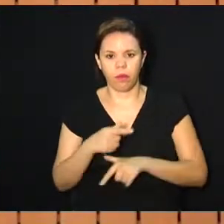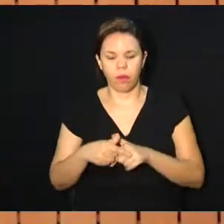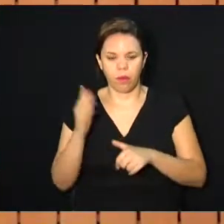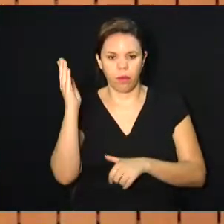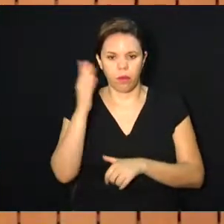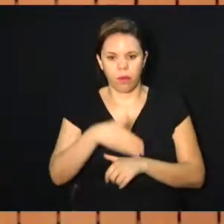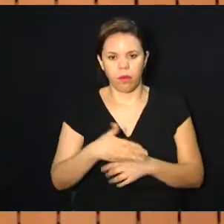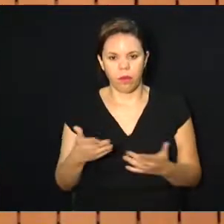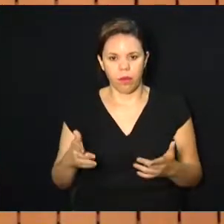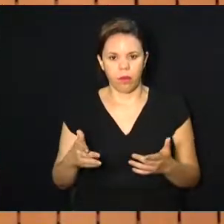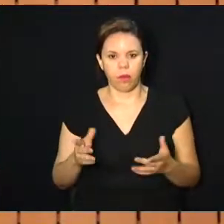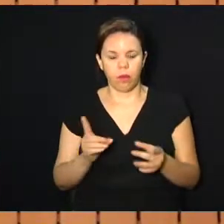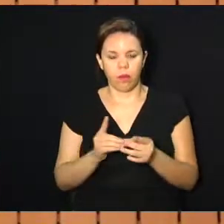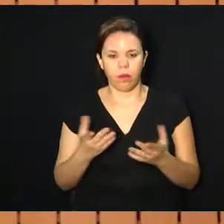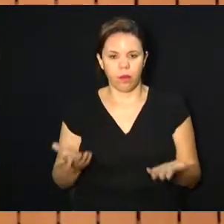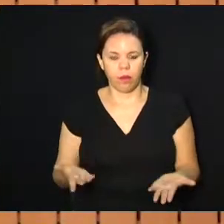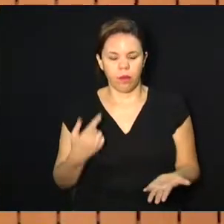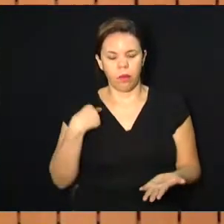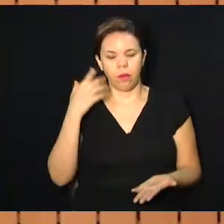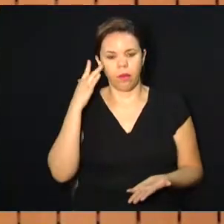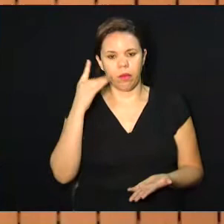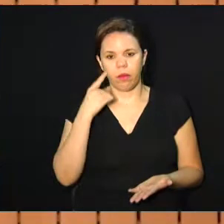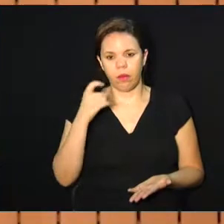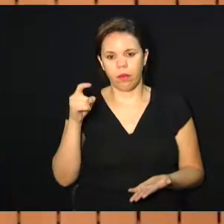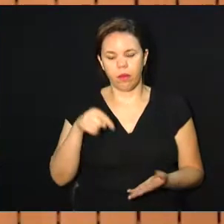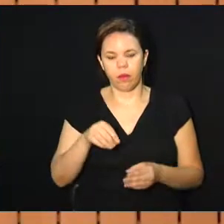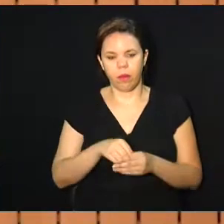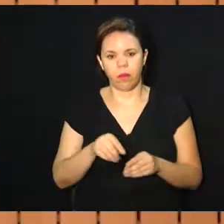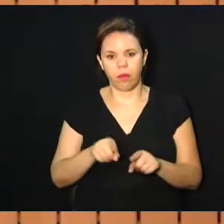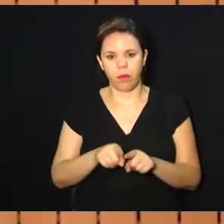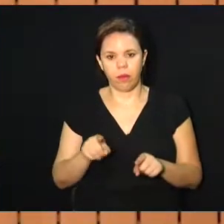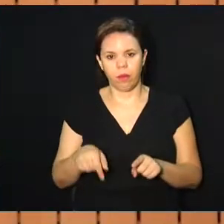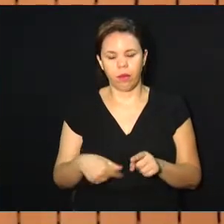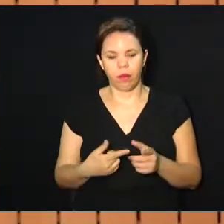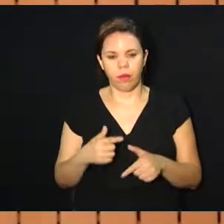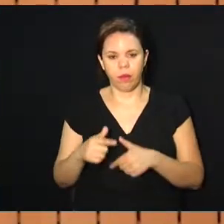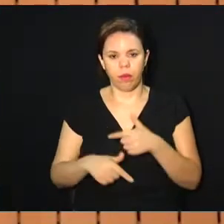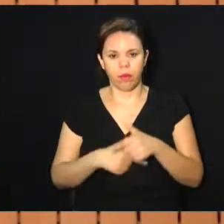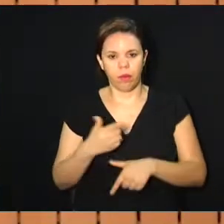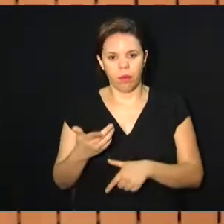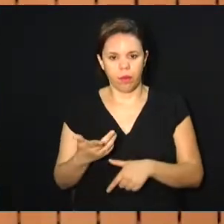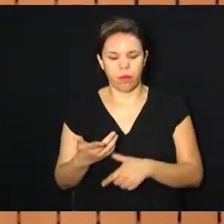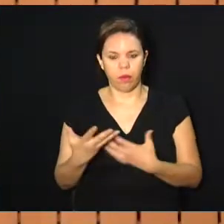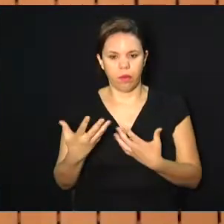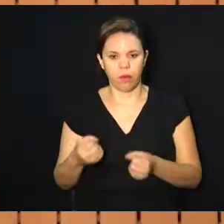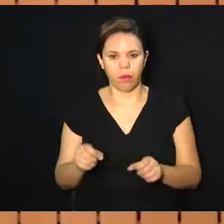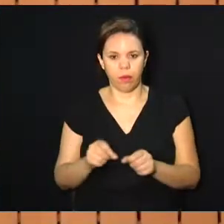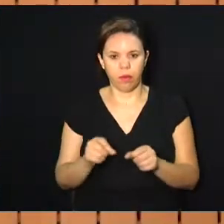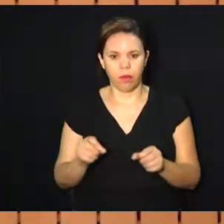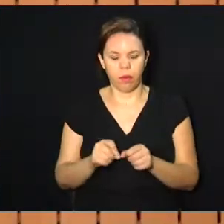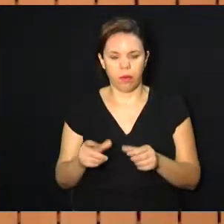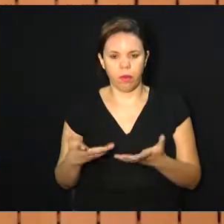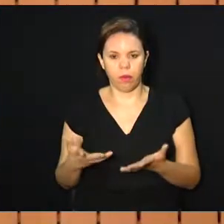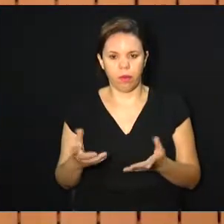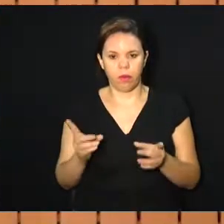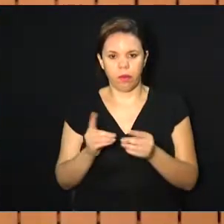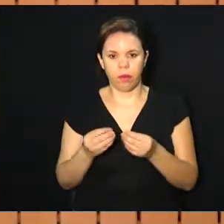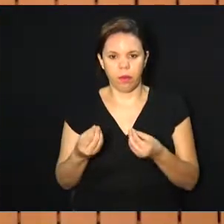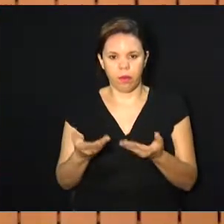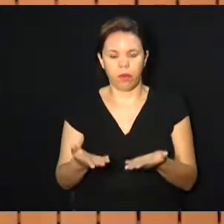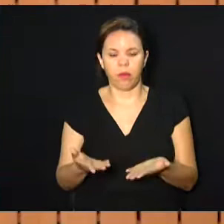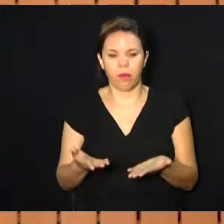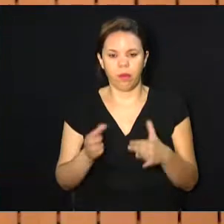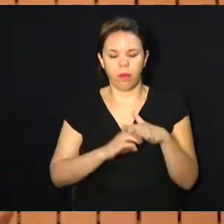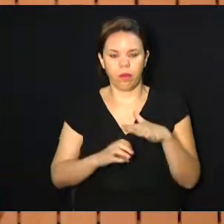direta. E achei interessante também que vocês trazem a questão aqui, quer dizer, na verdade, a operação concedida, que é a operação que é entregue para uma